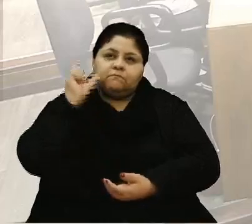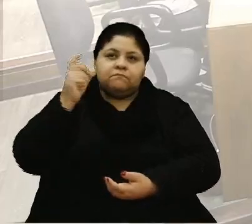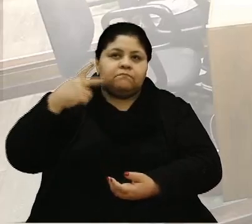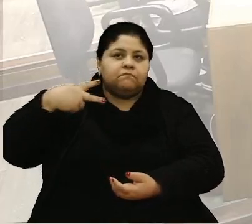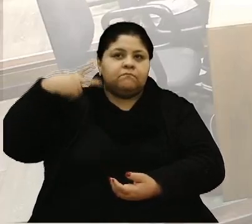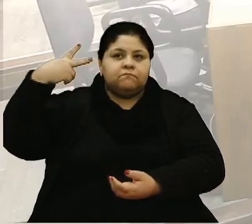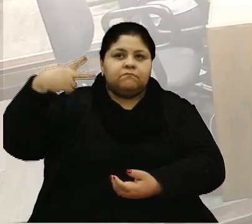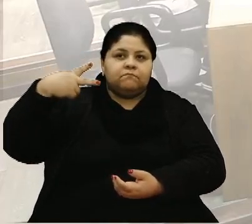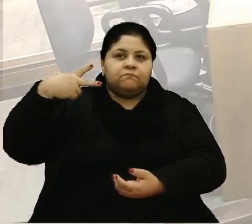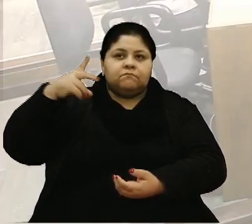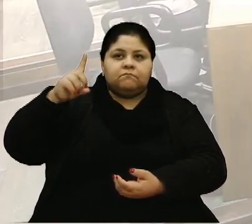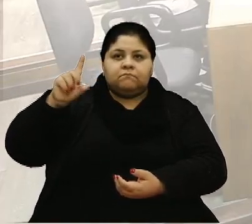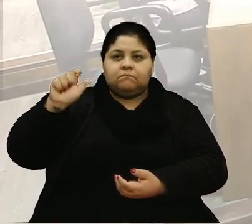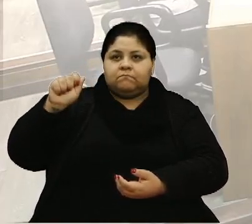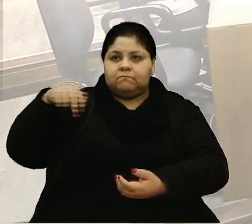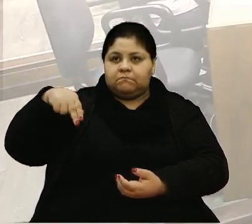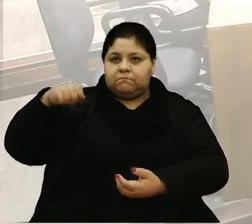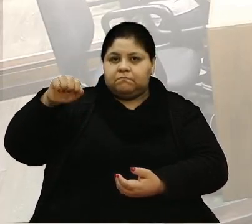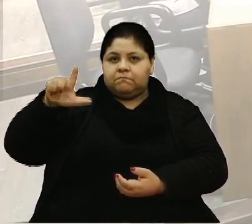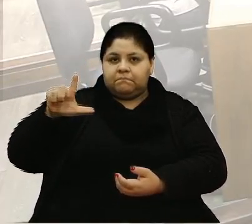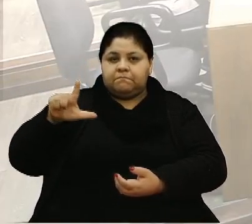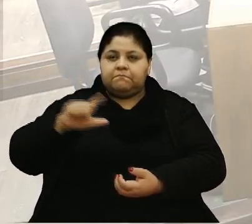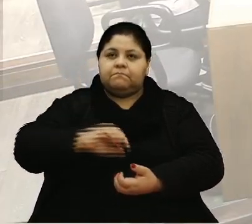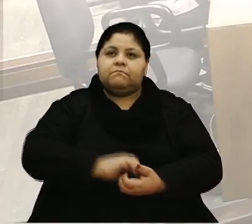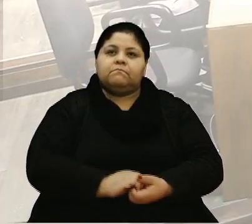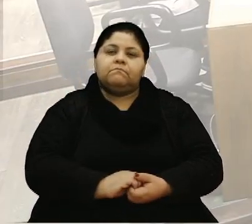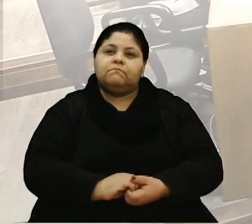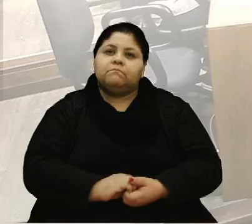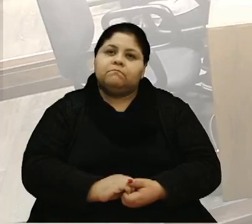palavra, vereador Daniel Santos.